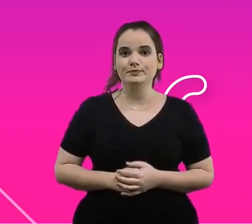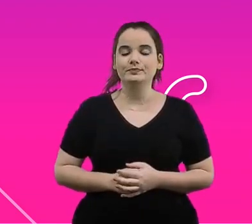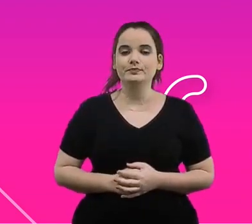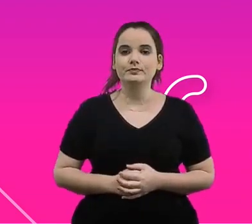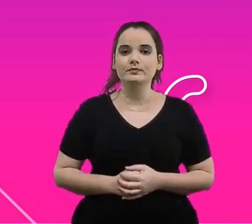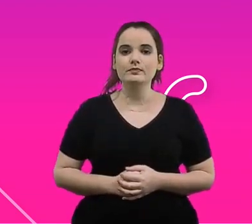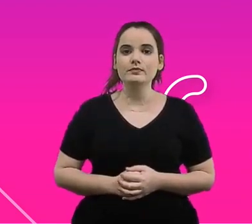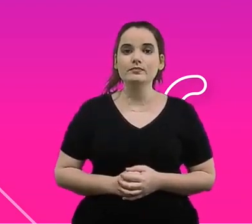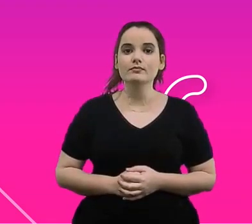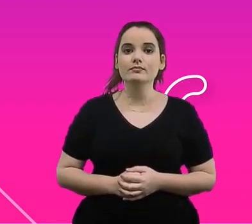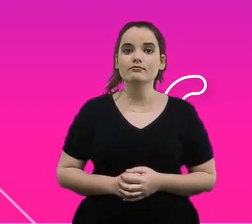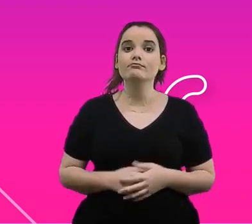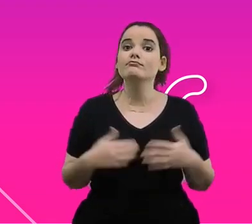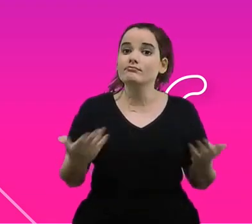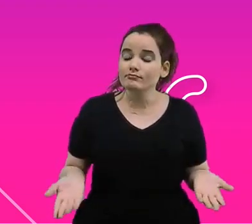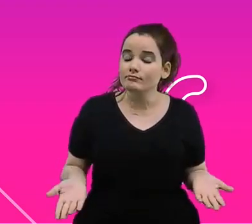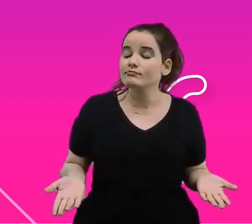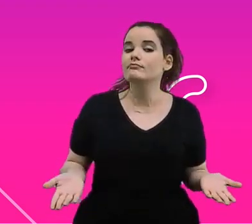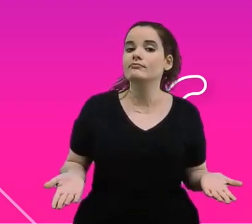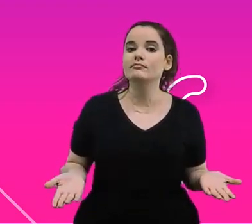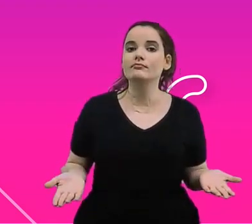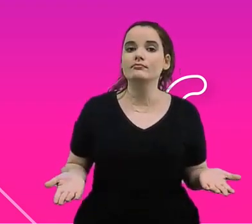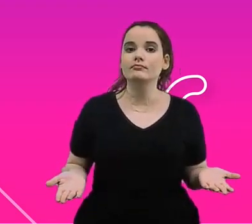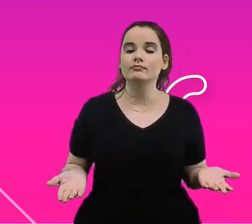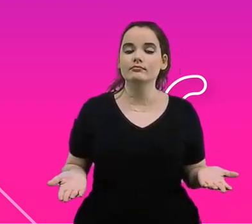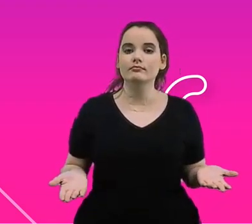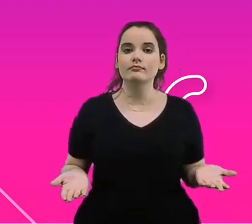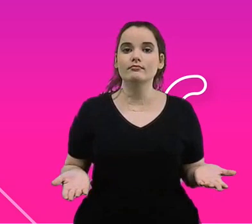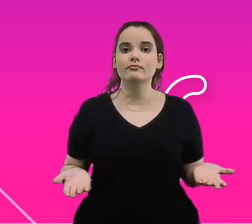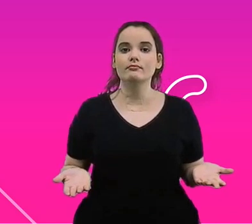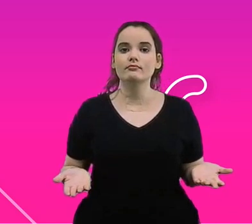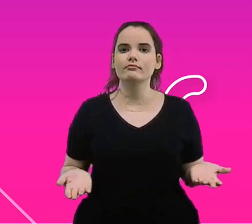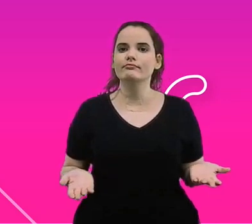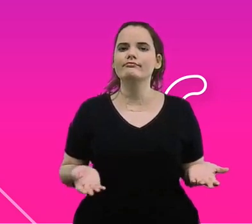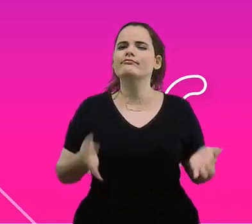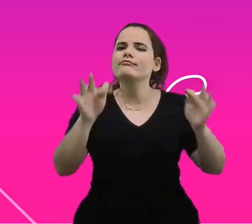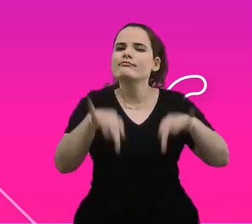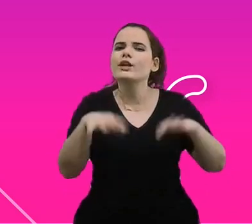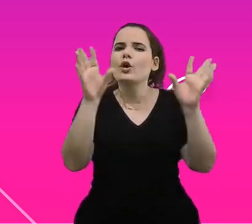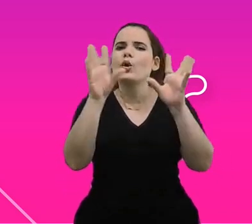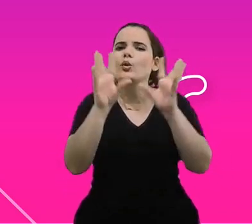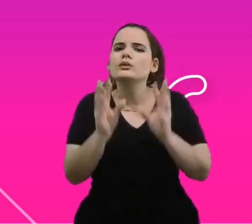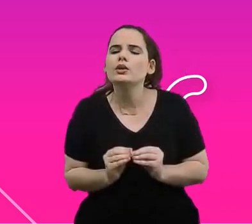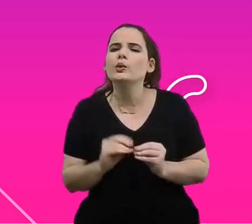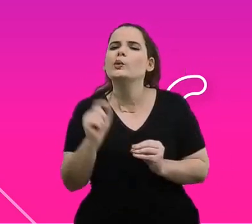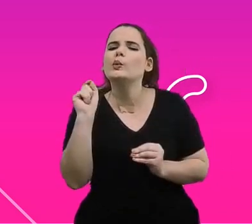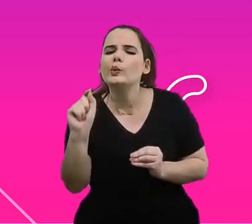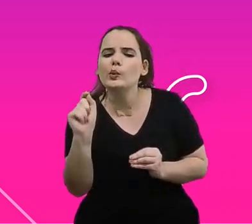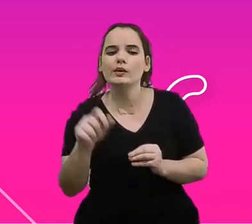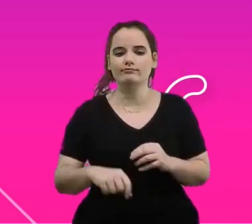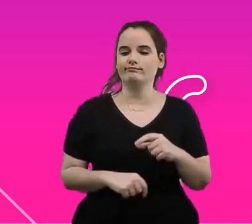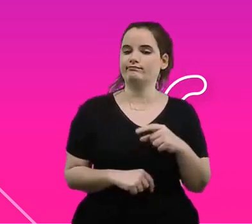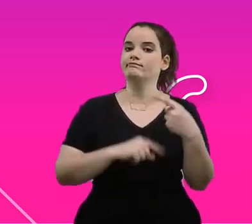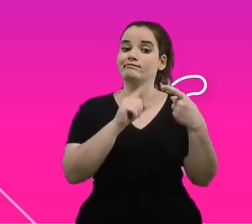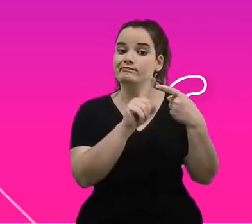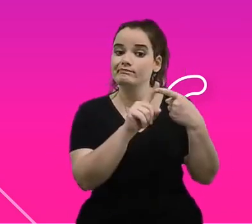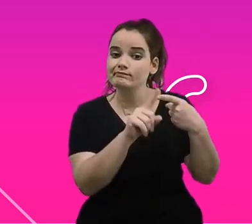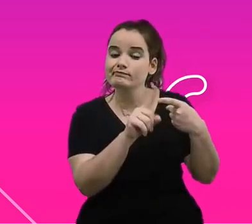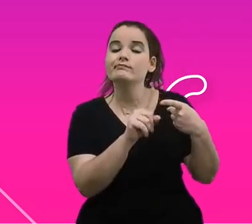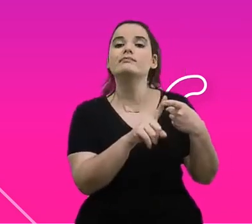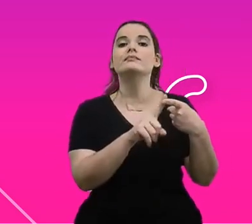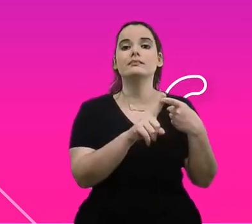Nesse sentido, as conclusões que a gente tira desse processo é o seguinte: a construção do mapa de dados foi